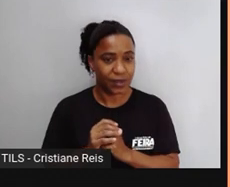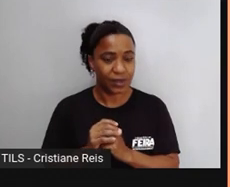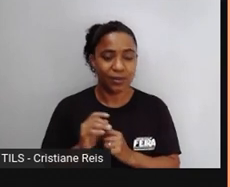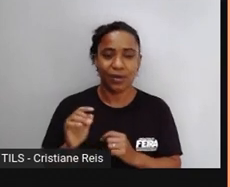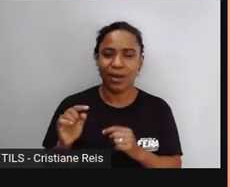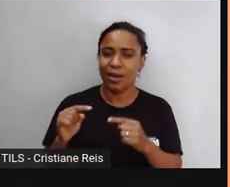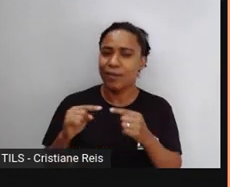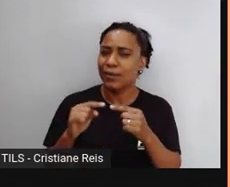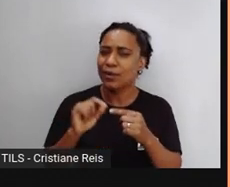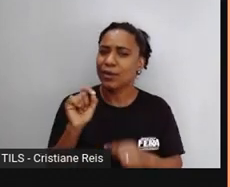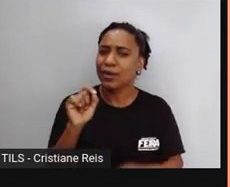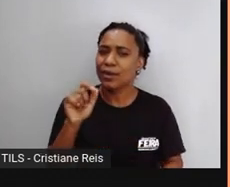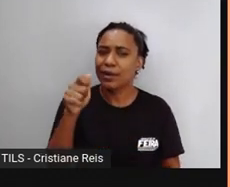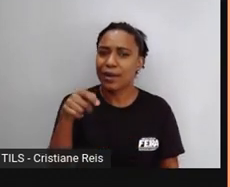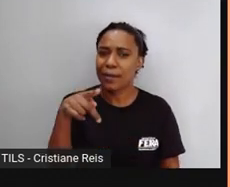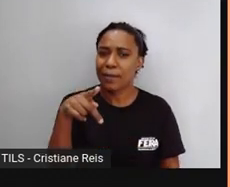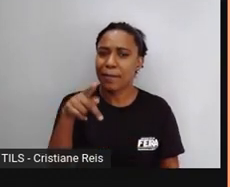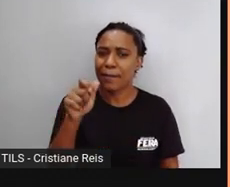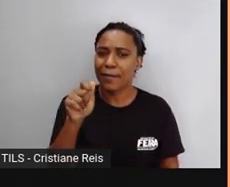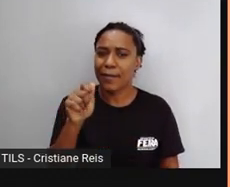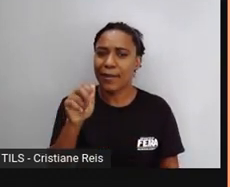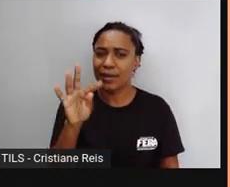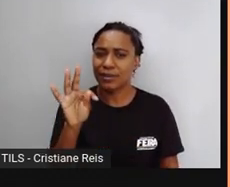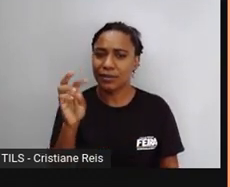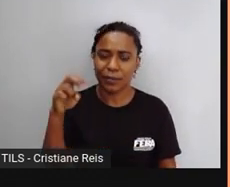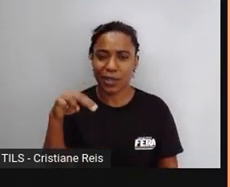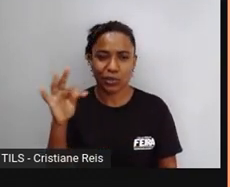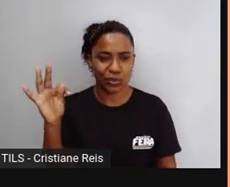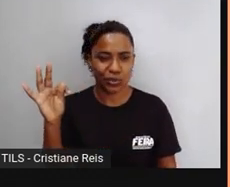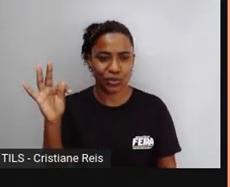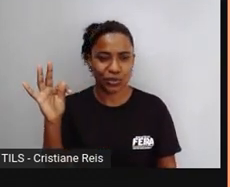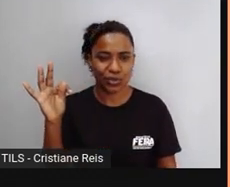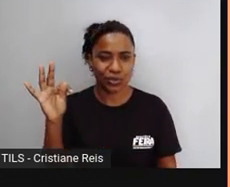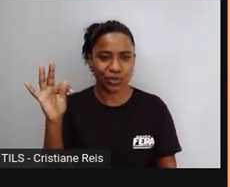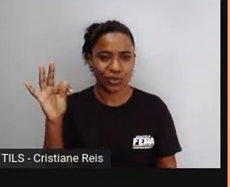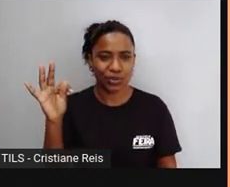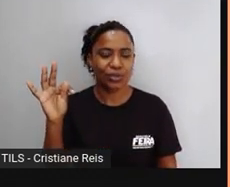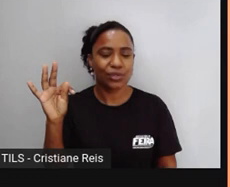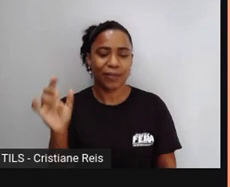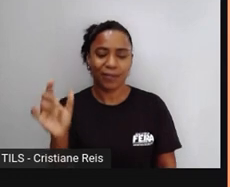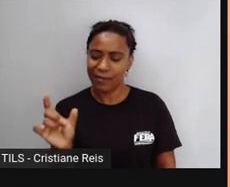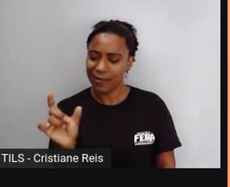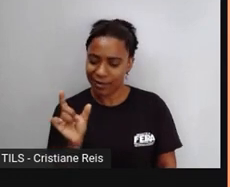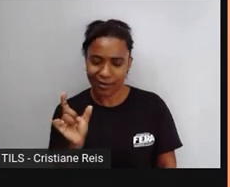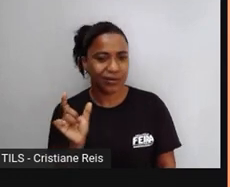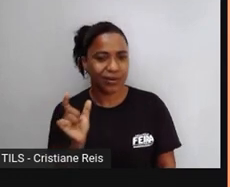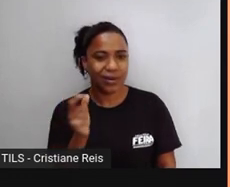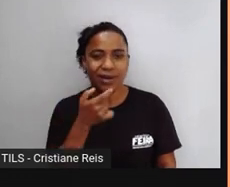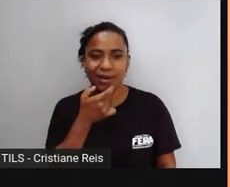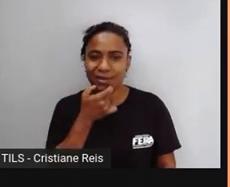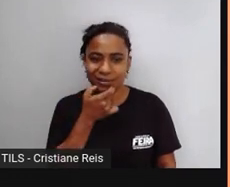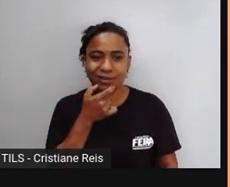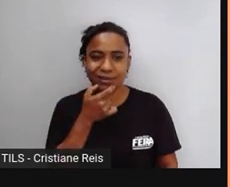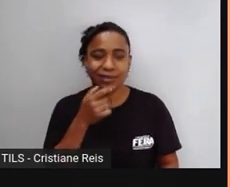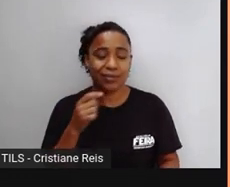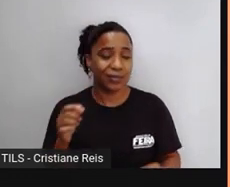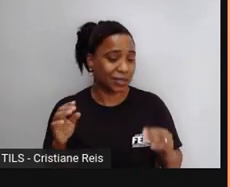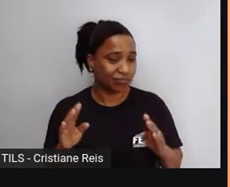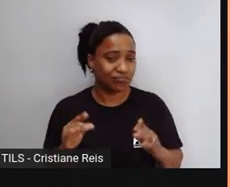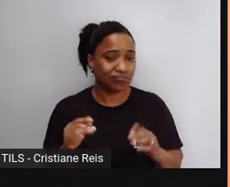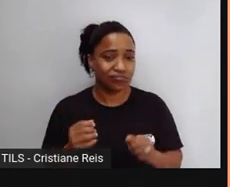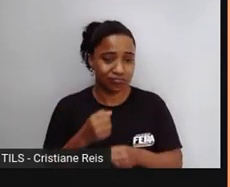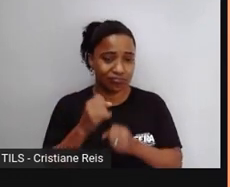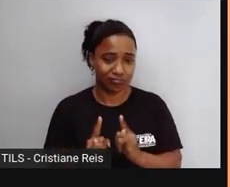americana para uma casa, um lar, onde você mora. Então, vejam que a palavra apartment é